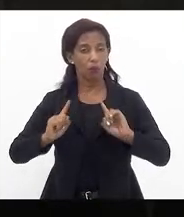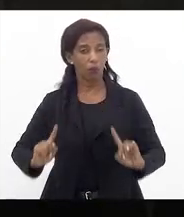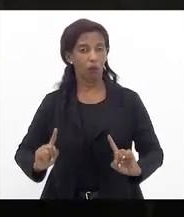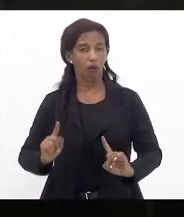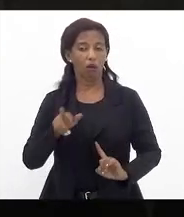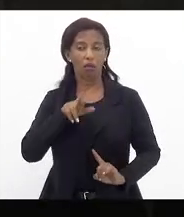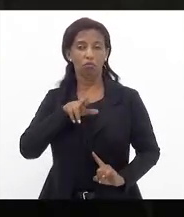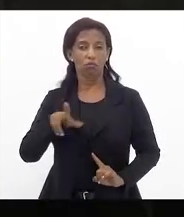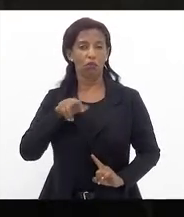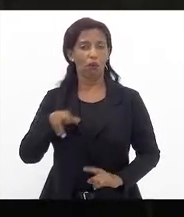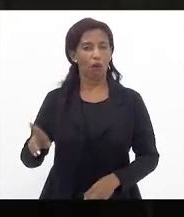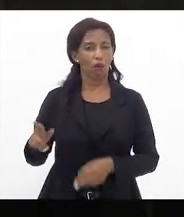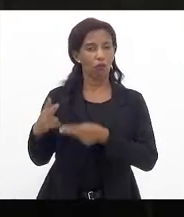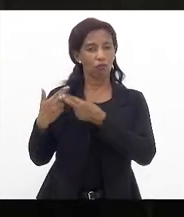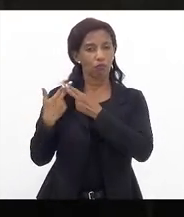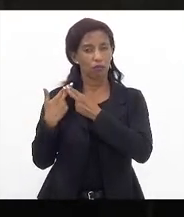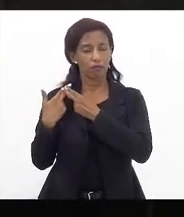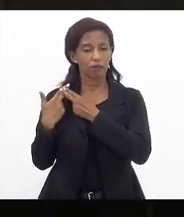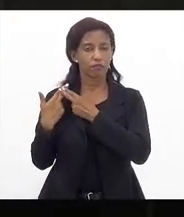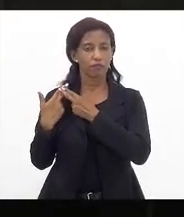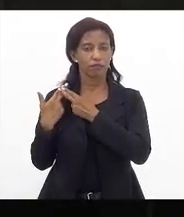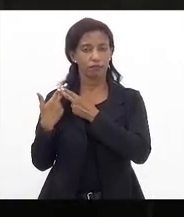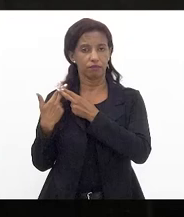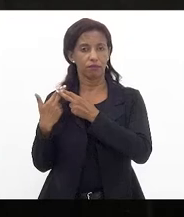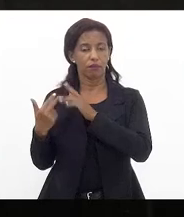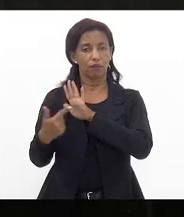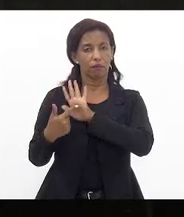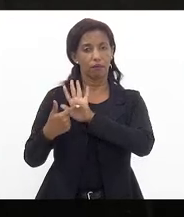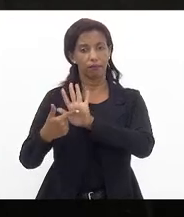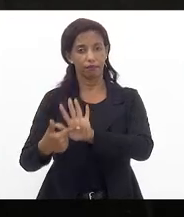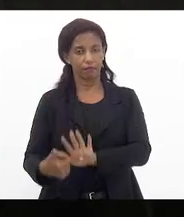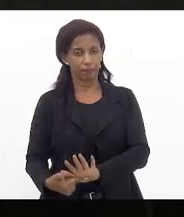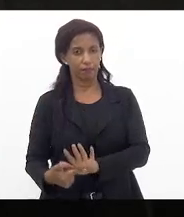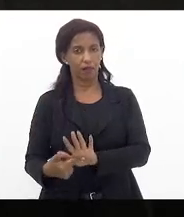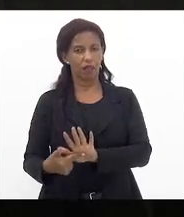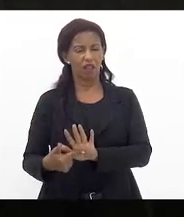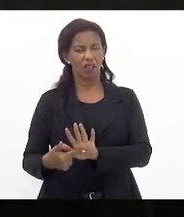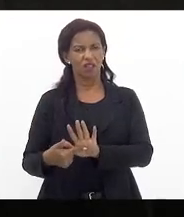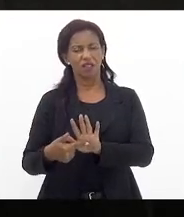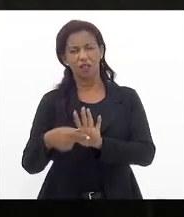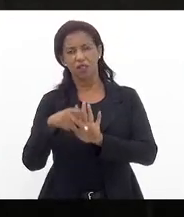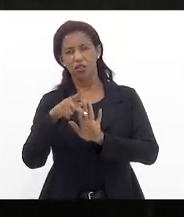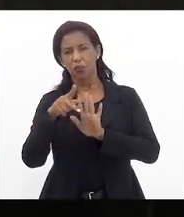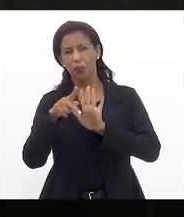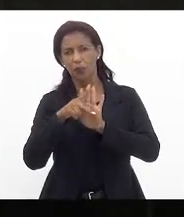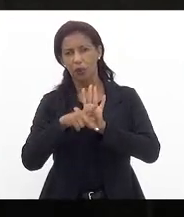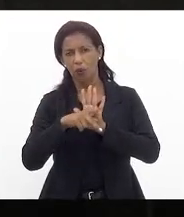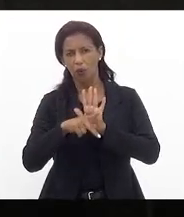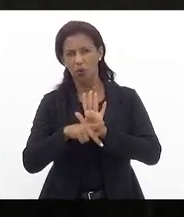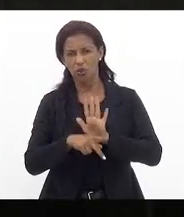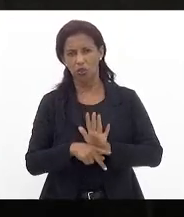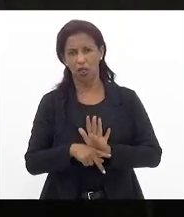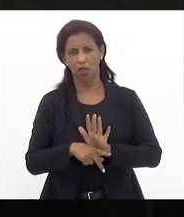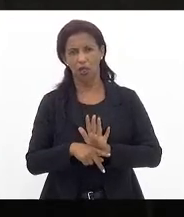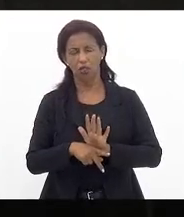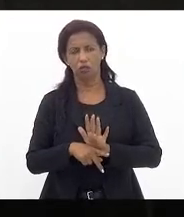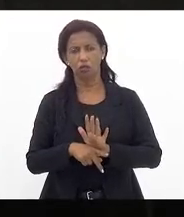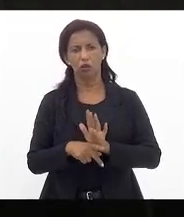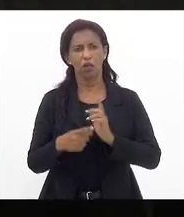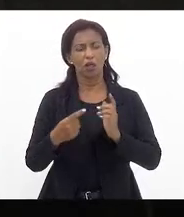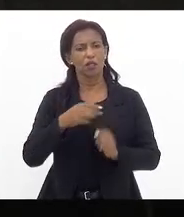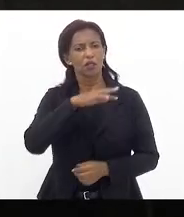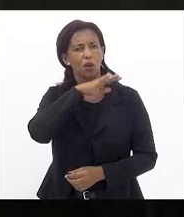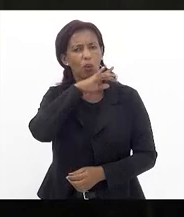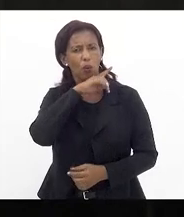que não é de sua responsabilidade a apresentação desses projetos que são nefastos aos